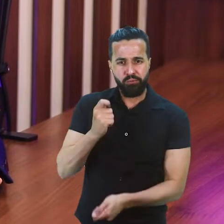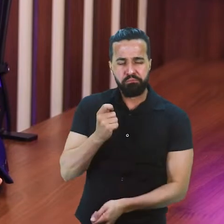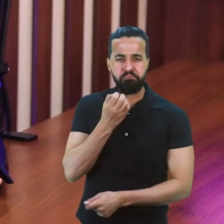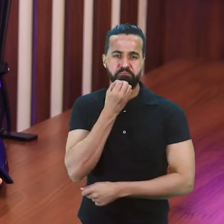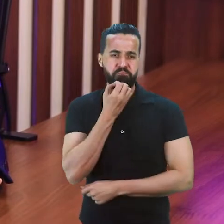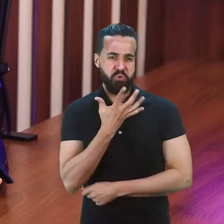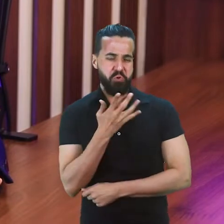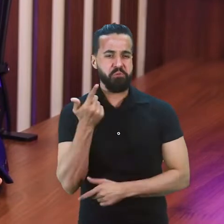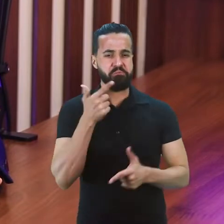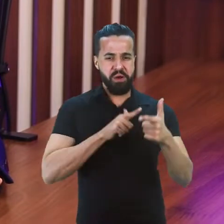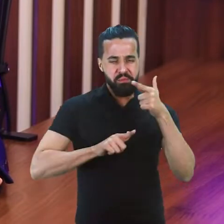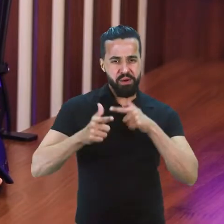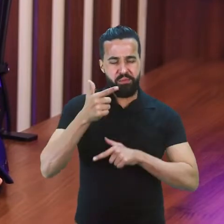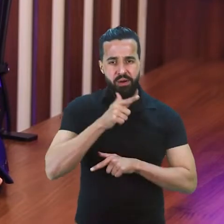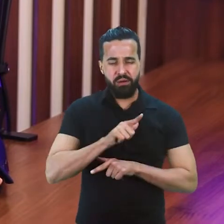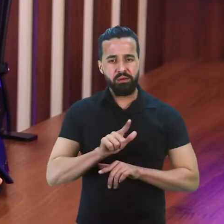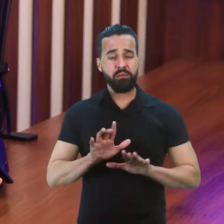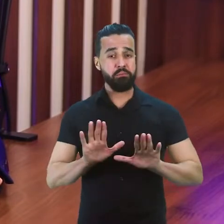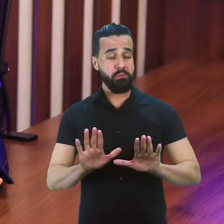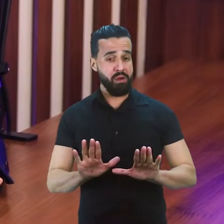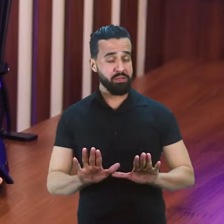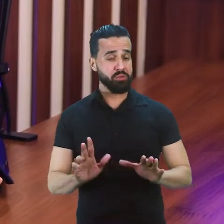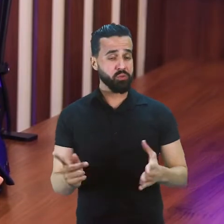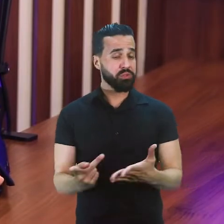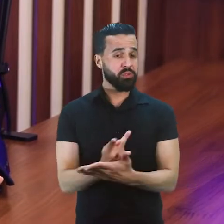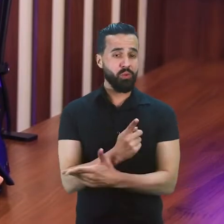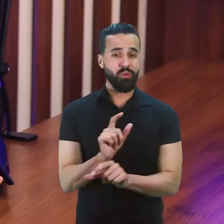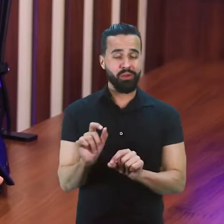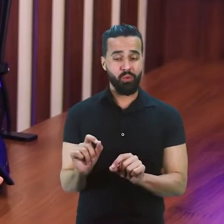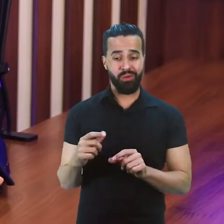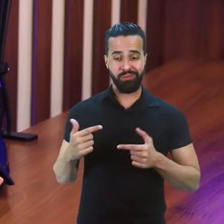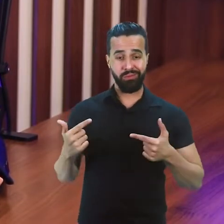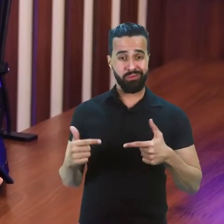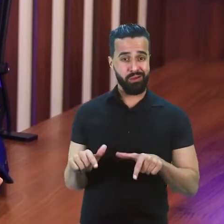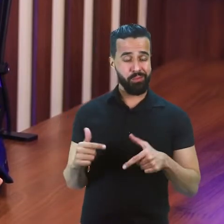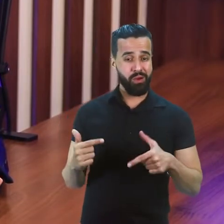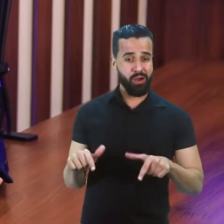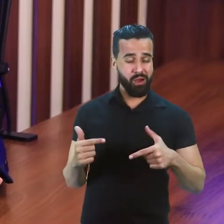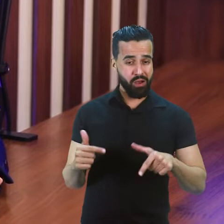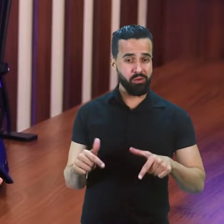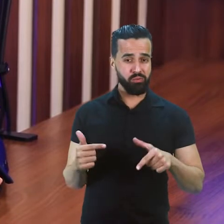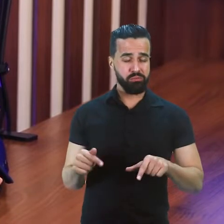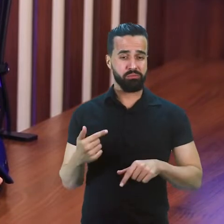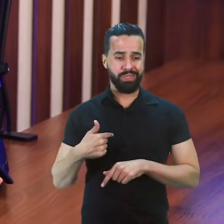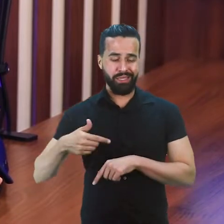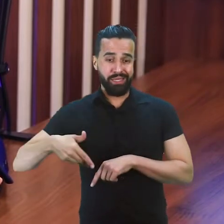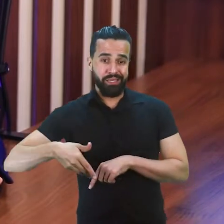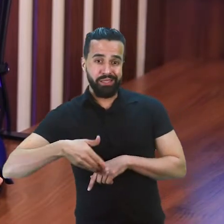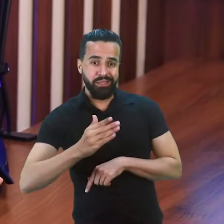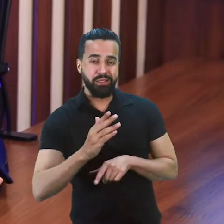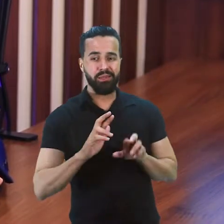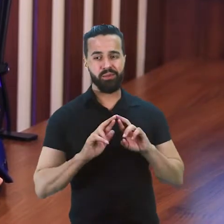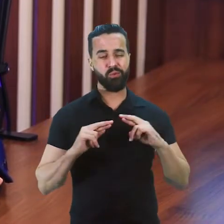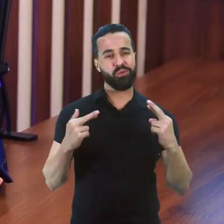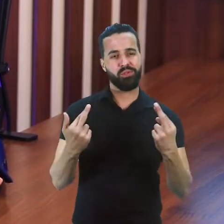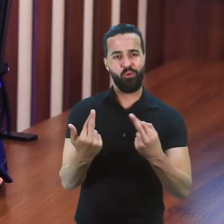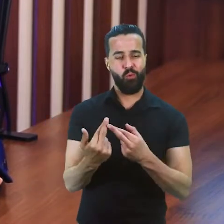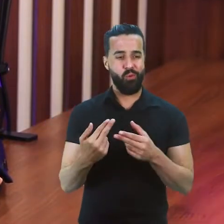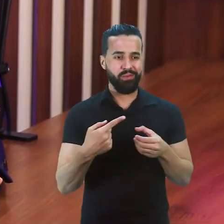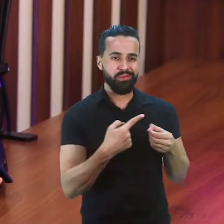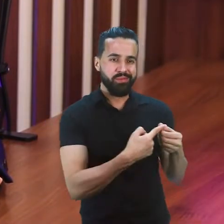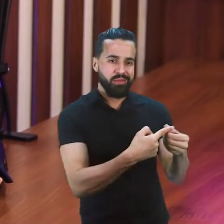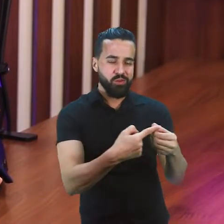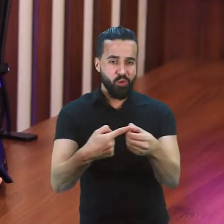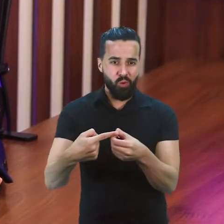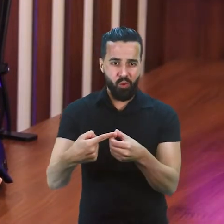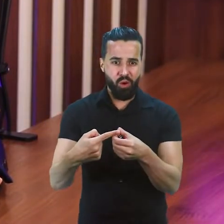E aí, rapaz, eu no exercício da minha profissão, né? Indo para uma reunião no interior. Mas não